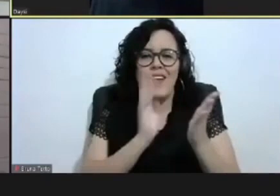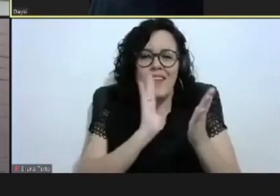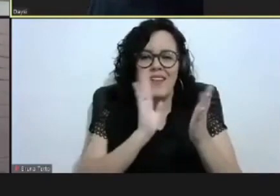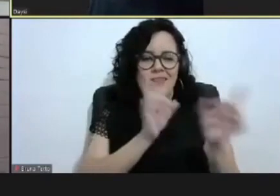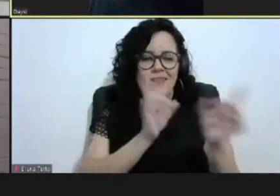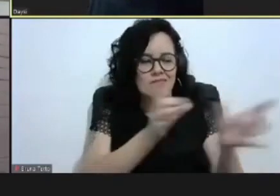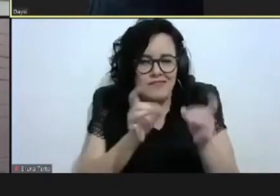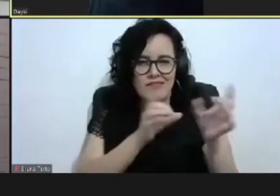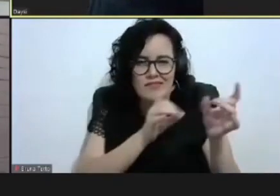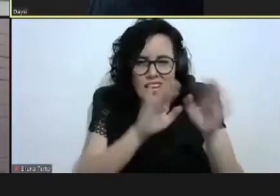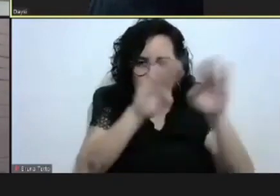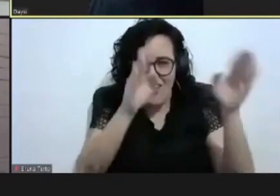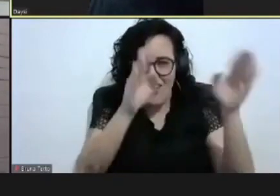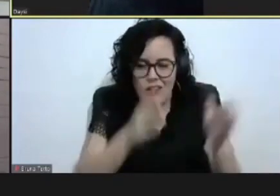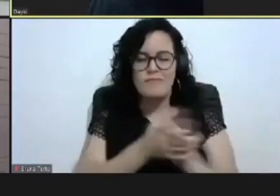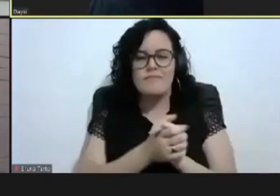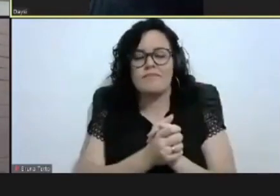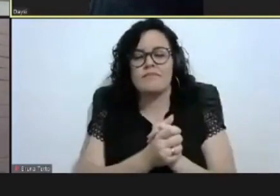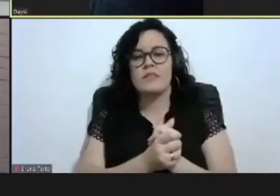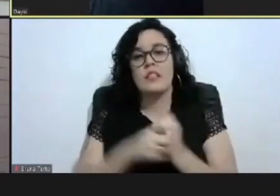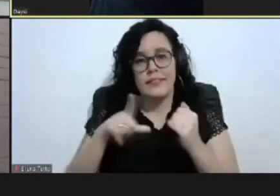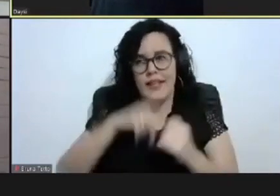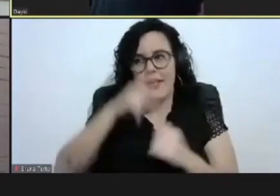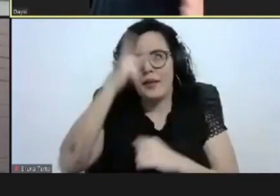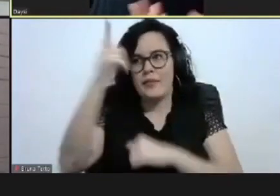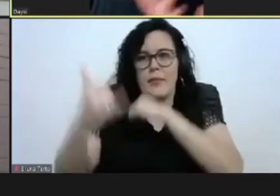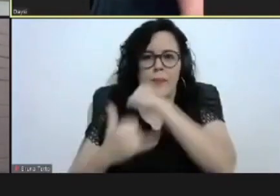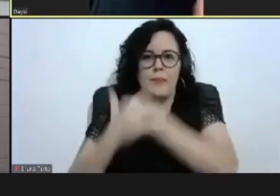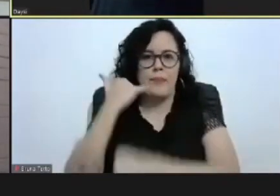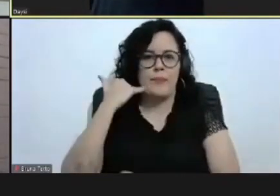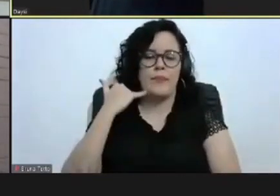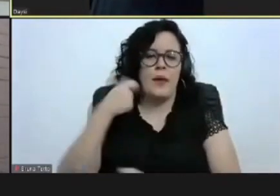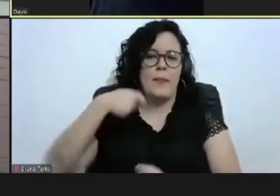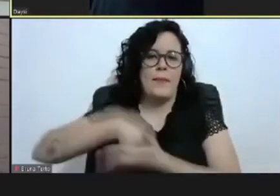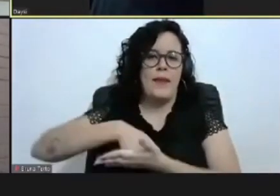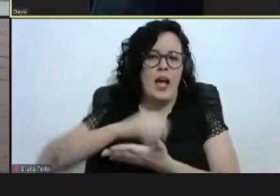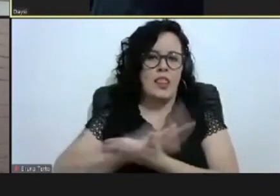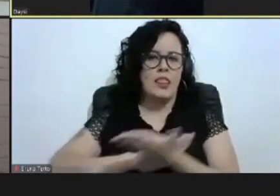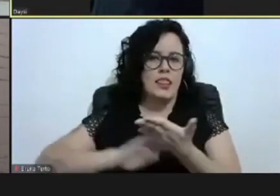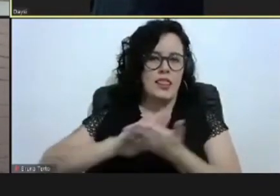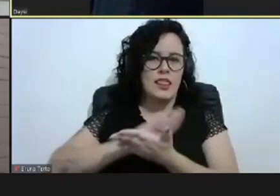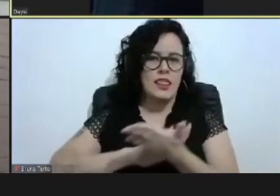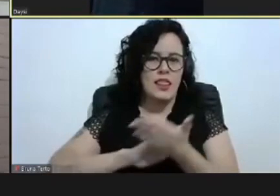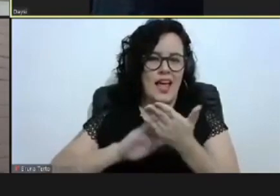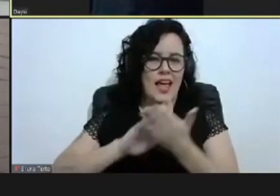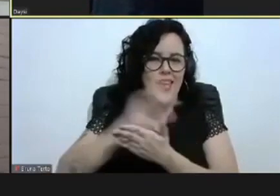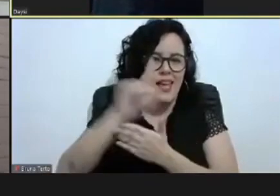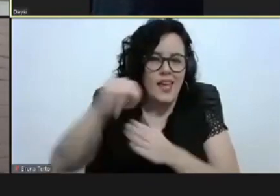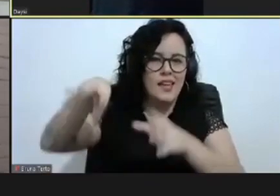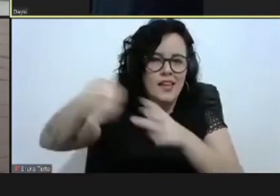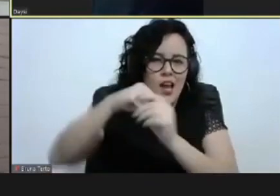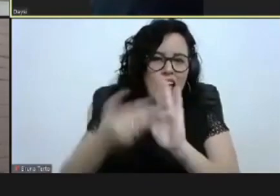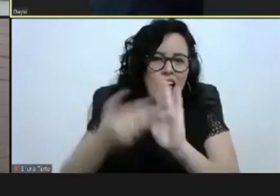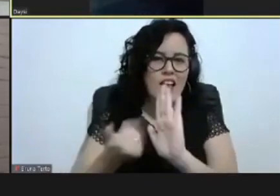pediu recuperação judicial, que só é a Dinarp, que é braço da Editora